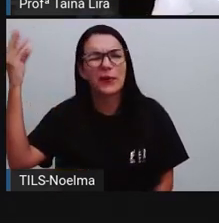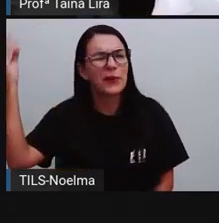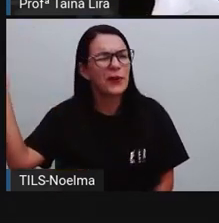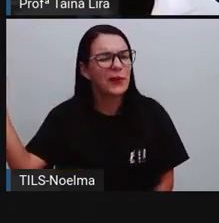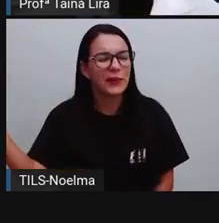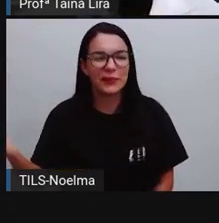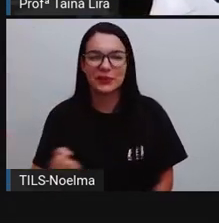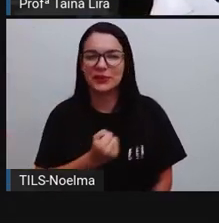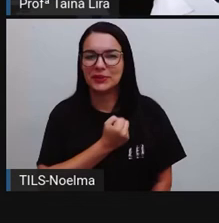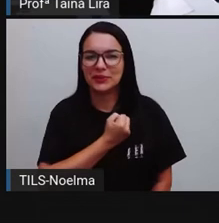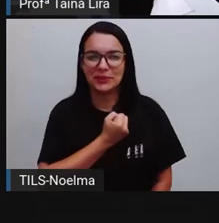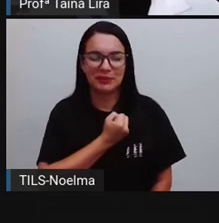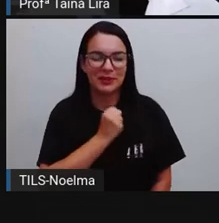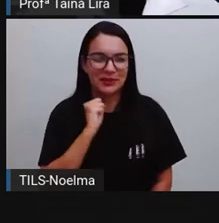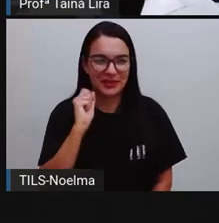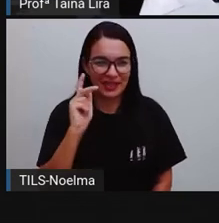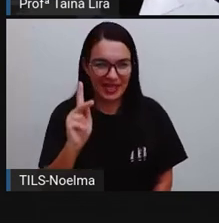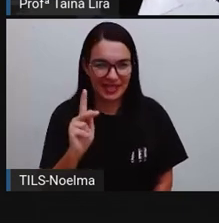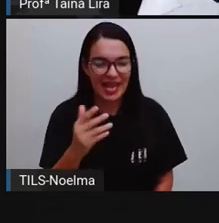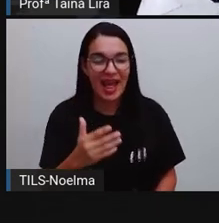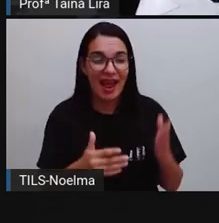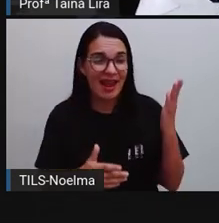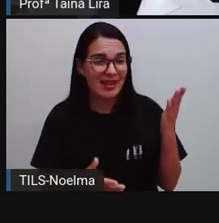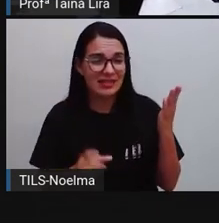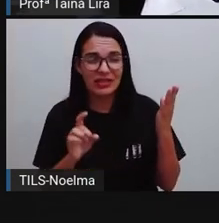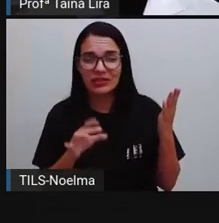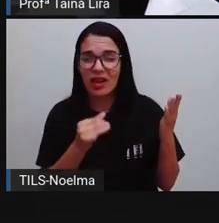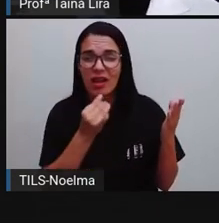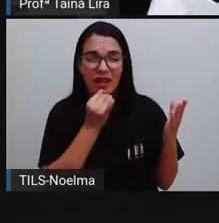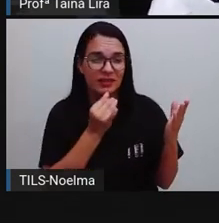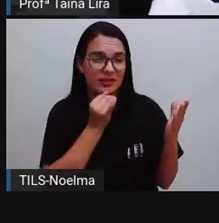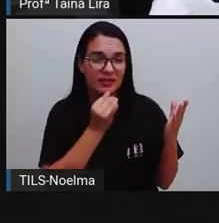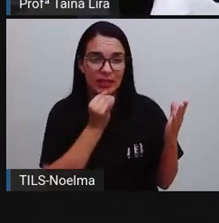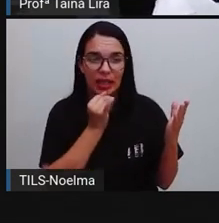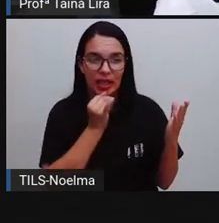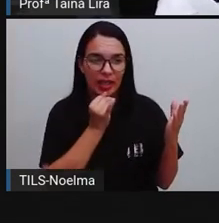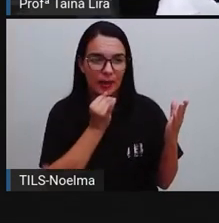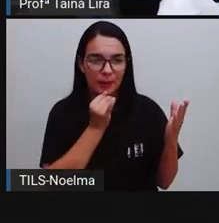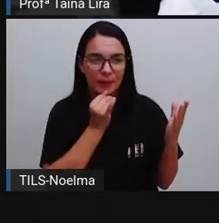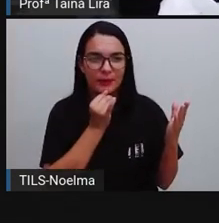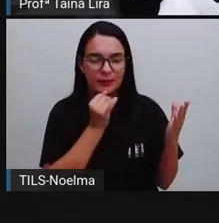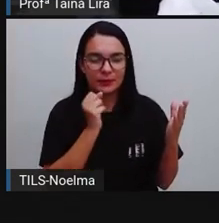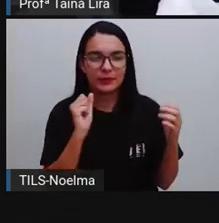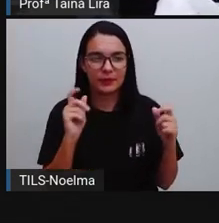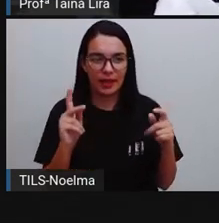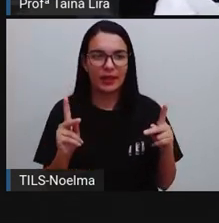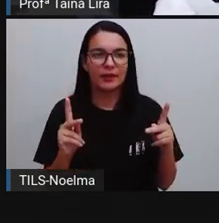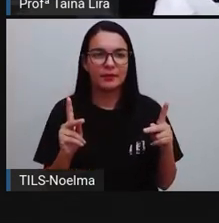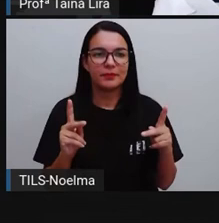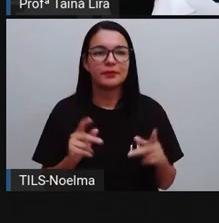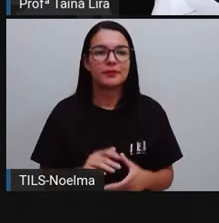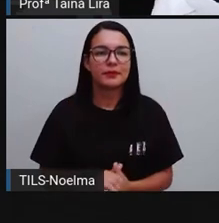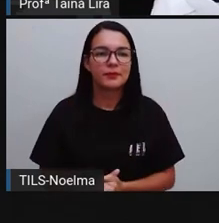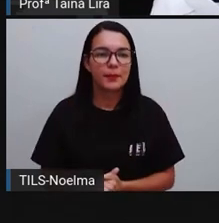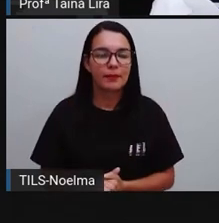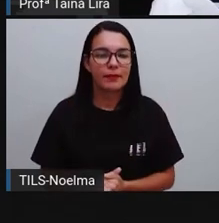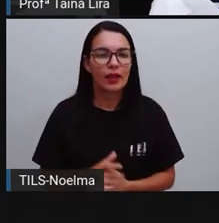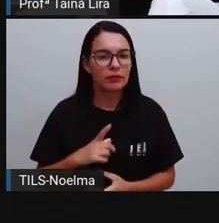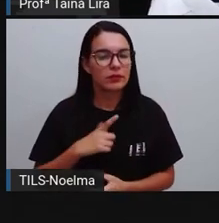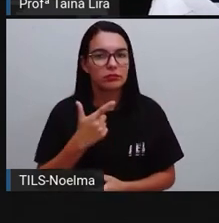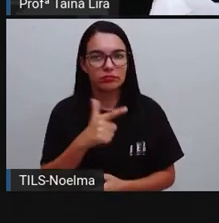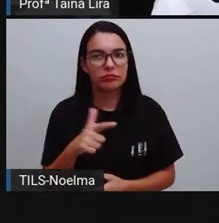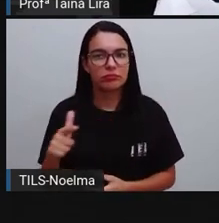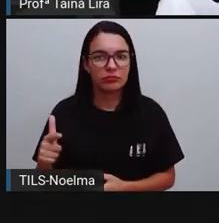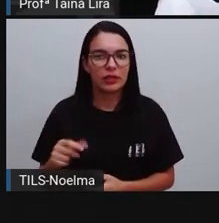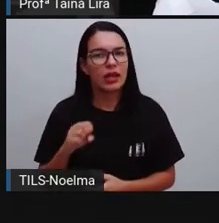uma infinidade de números esses números que após tá trazendo hoje são exemplos tá existem